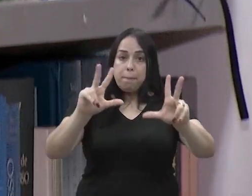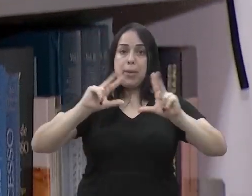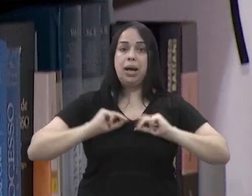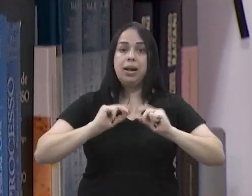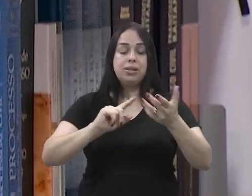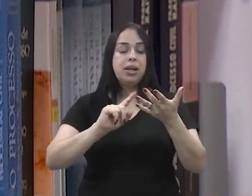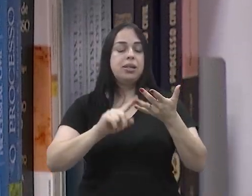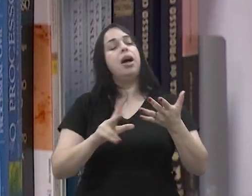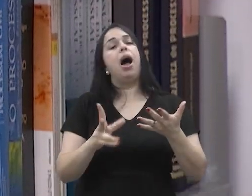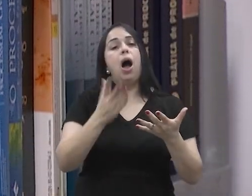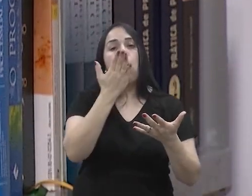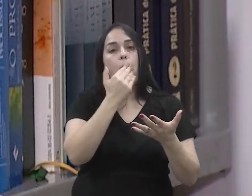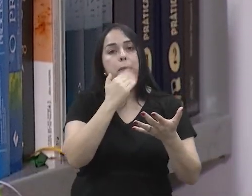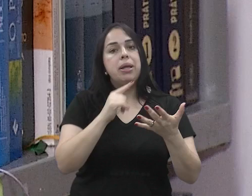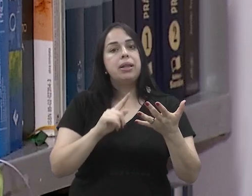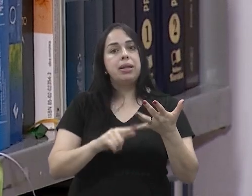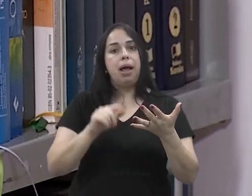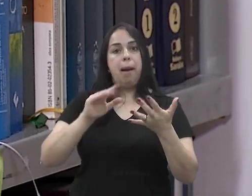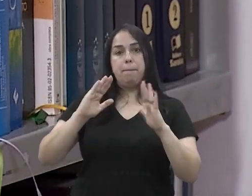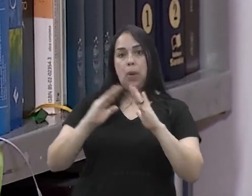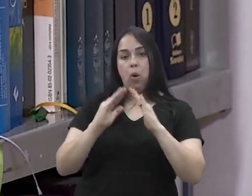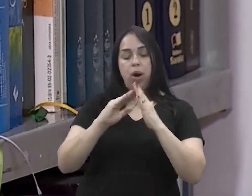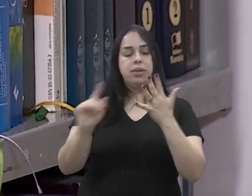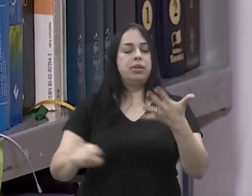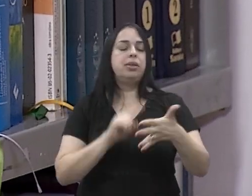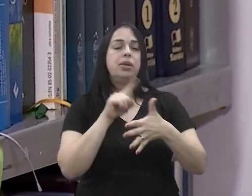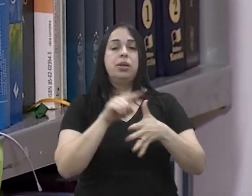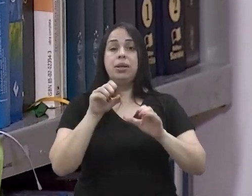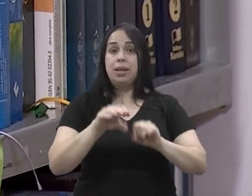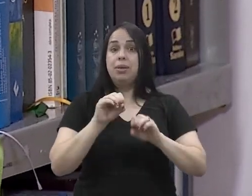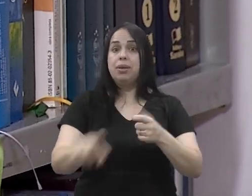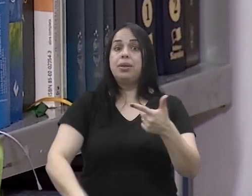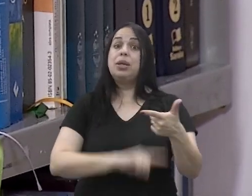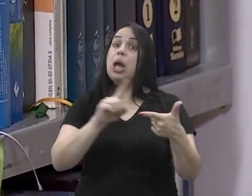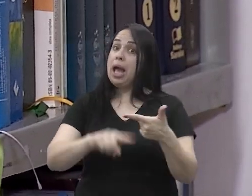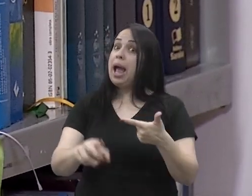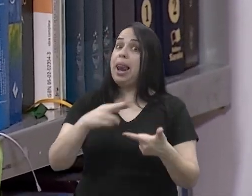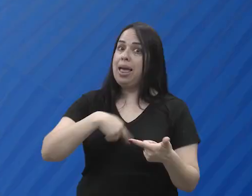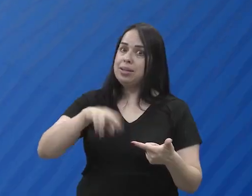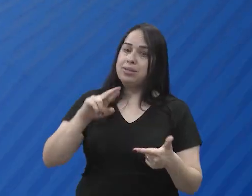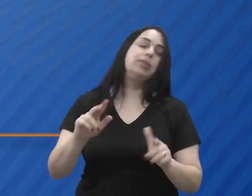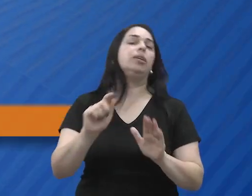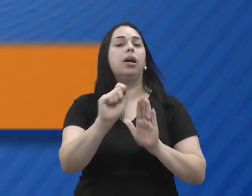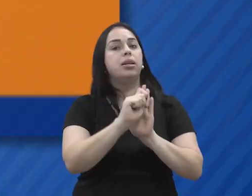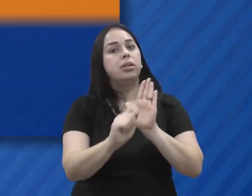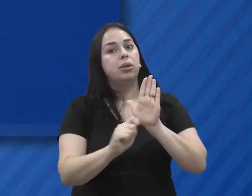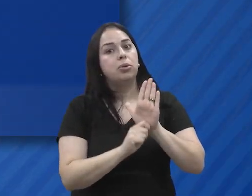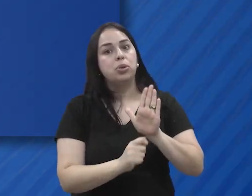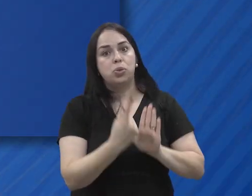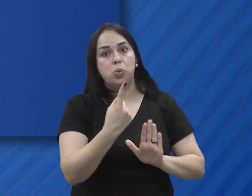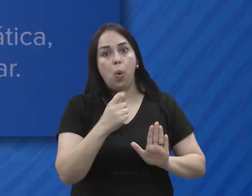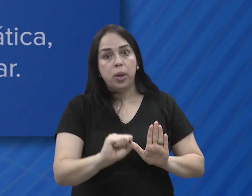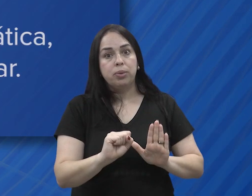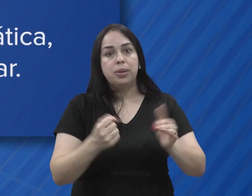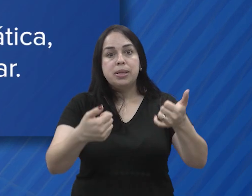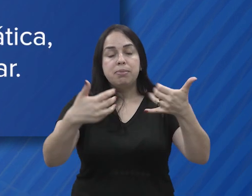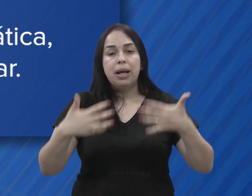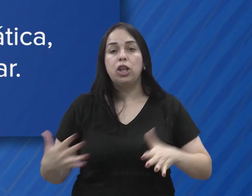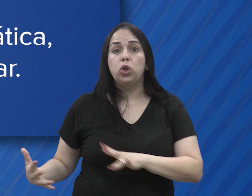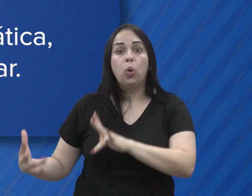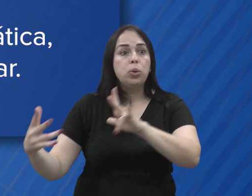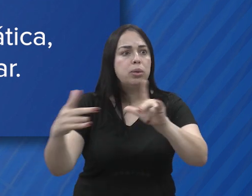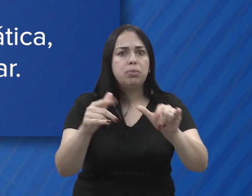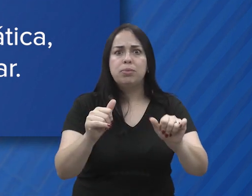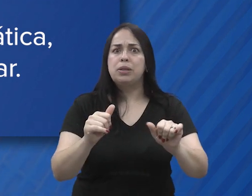a alimentação, a moradia, o ensino, inclusive a religião. O artigo 18 diz: todo